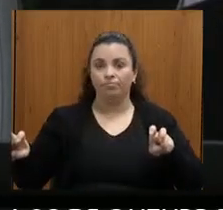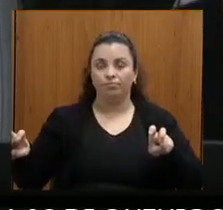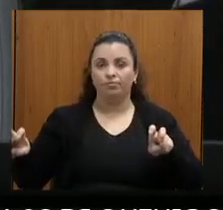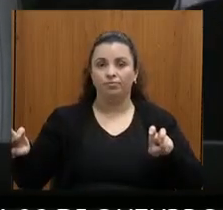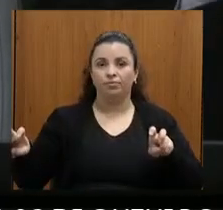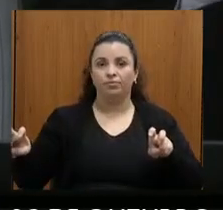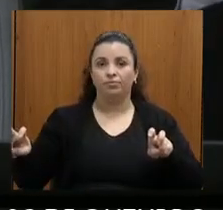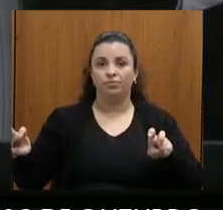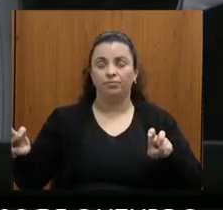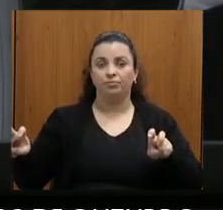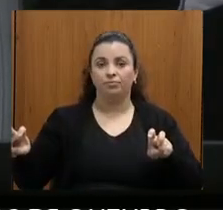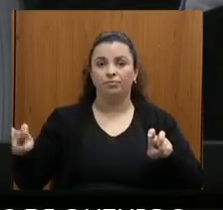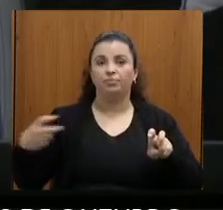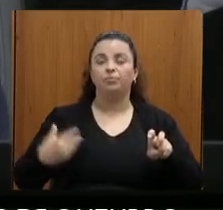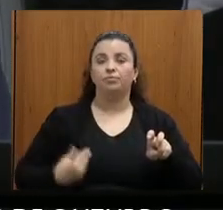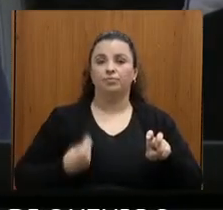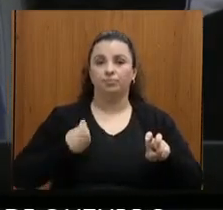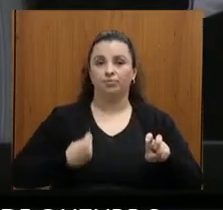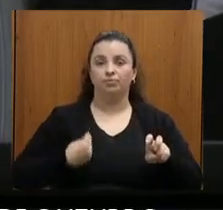a...